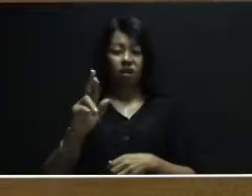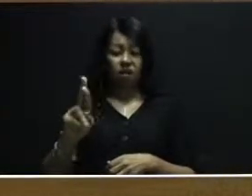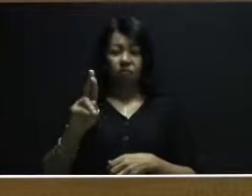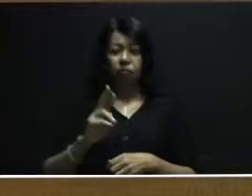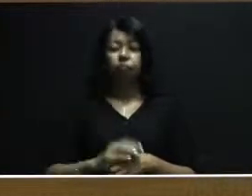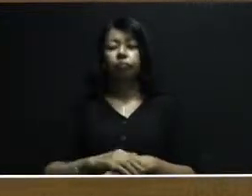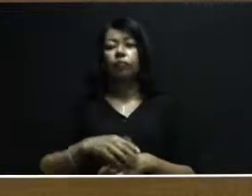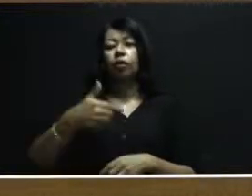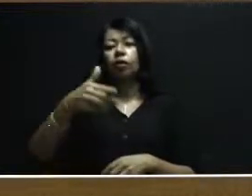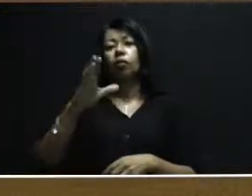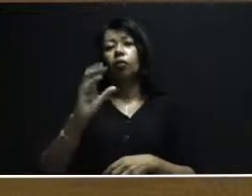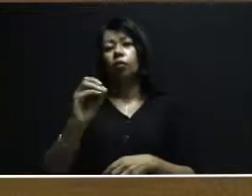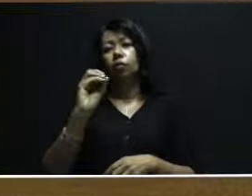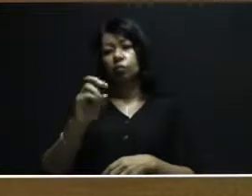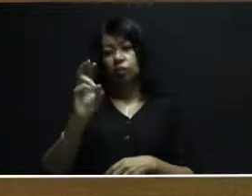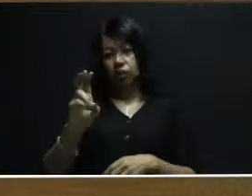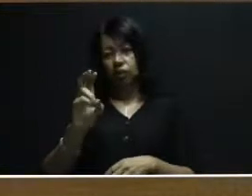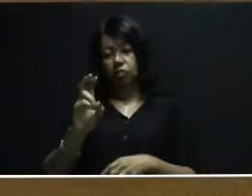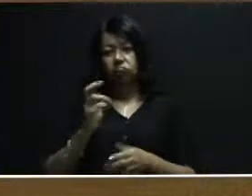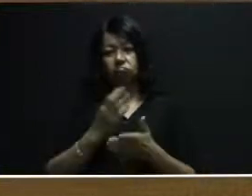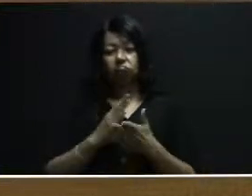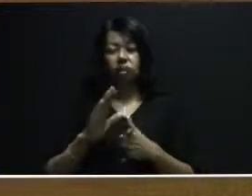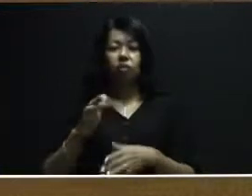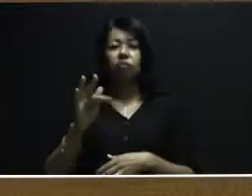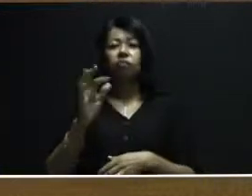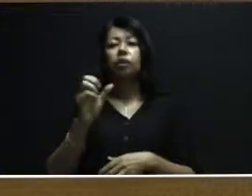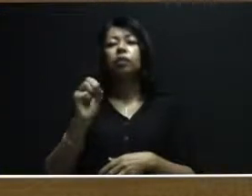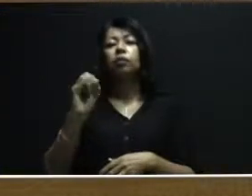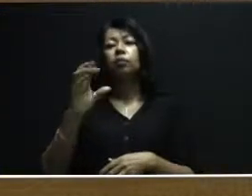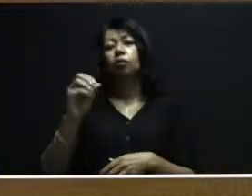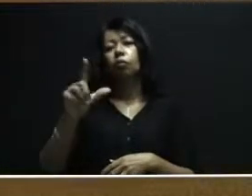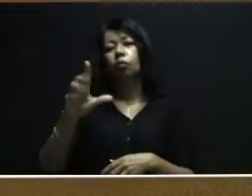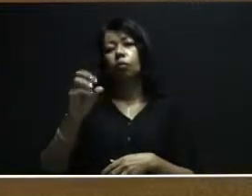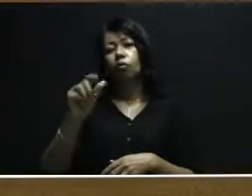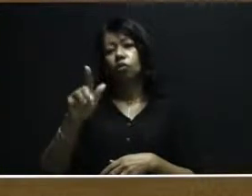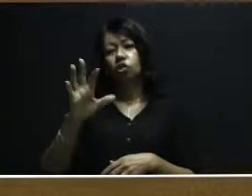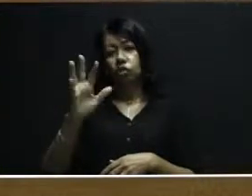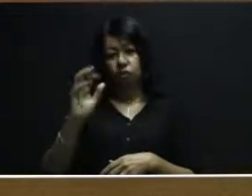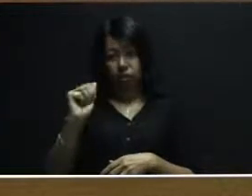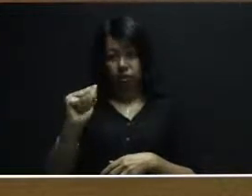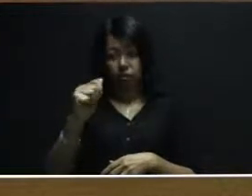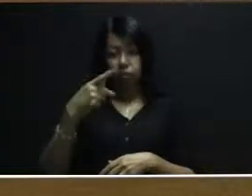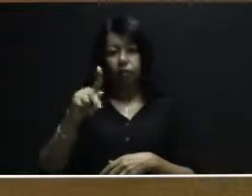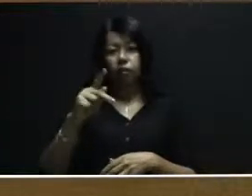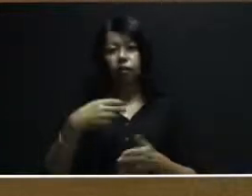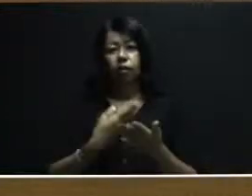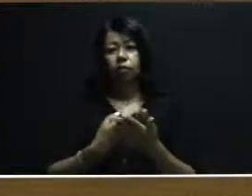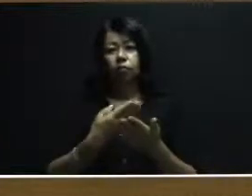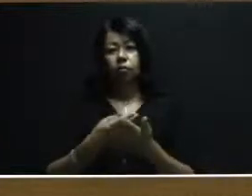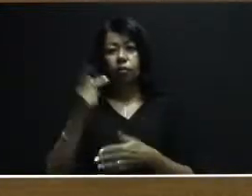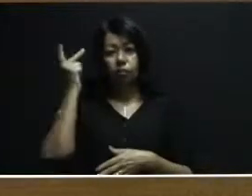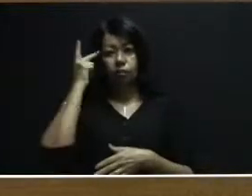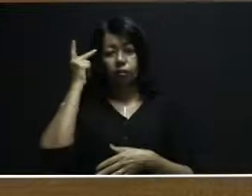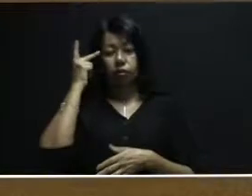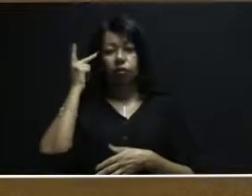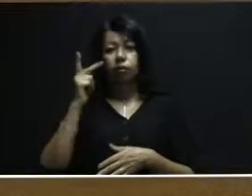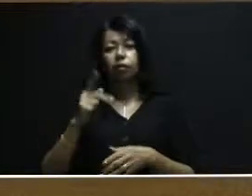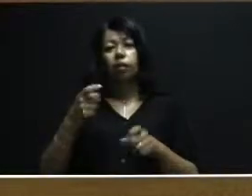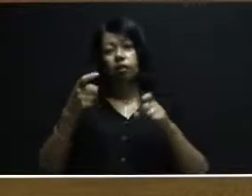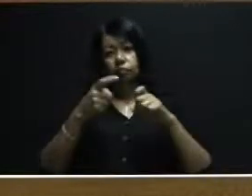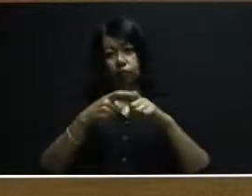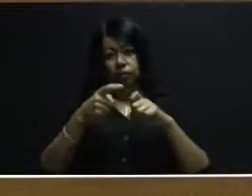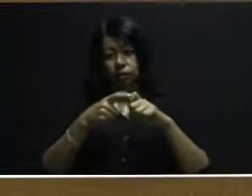concluiu pós-graduação em Fisiologia do Exercício pela Escola Paulista de Medicina.